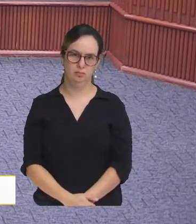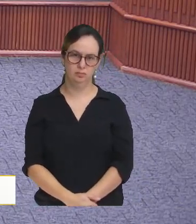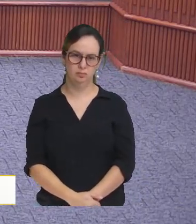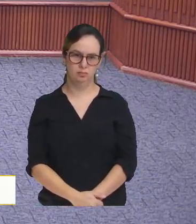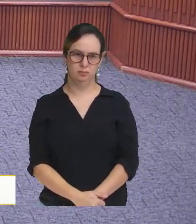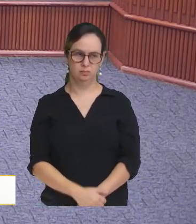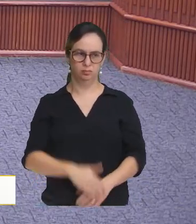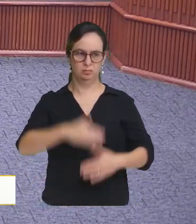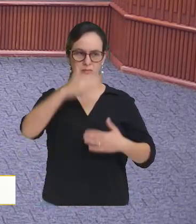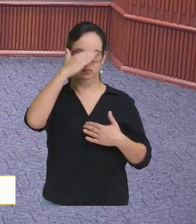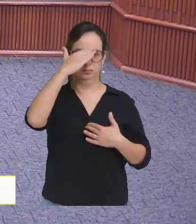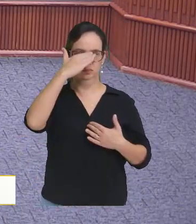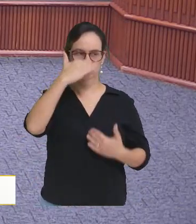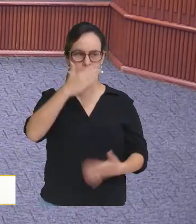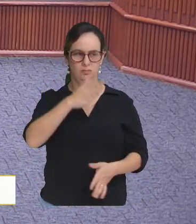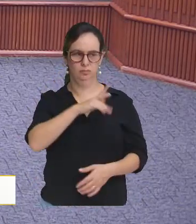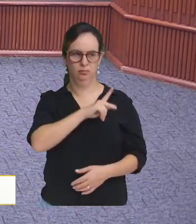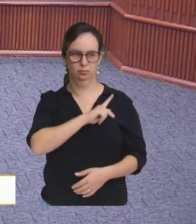Obrigado, senhor presidente.